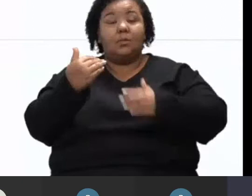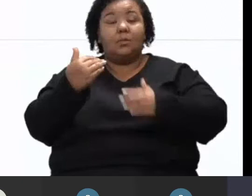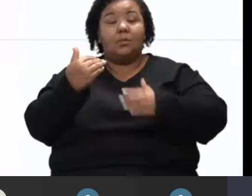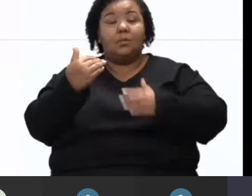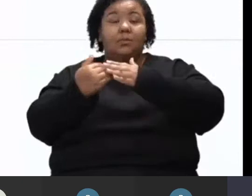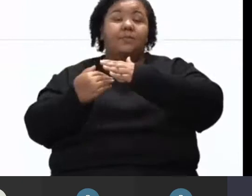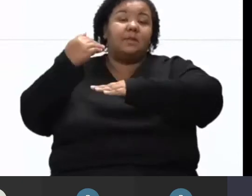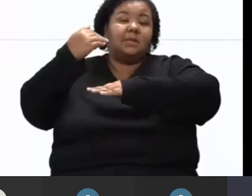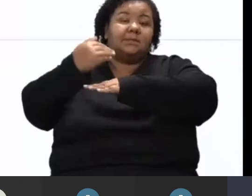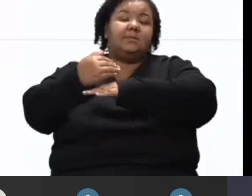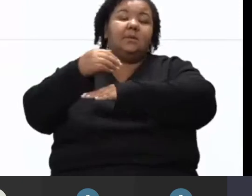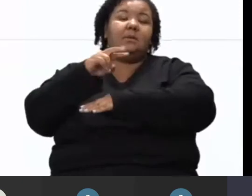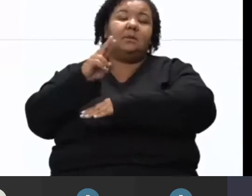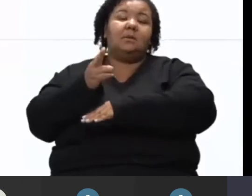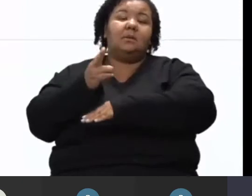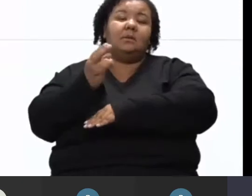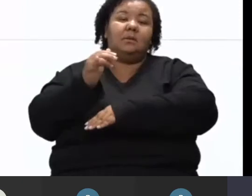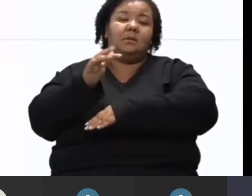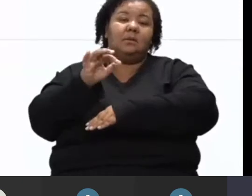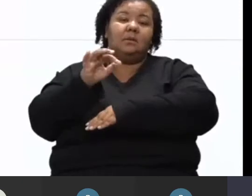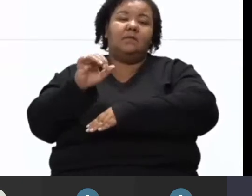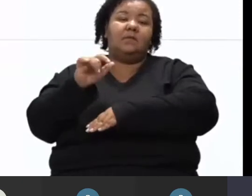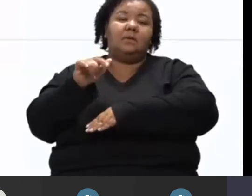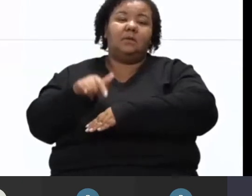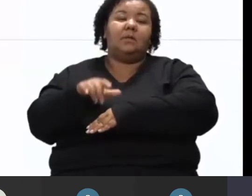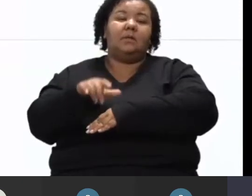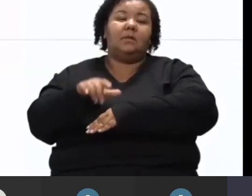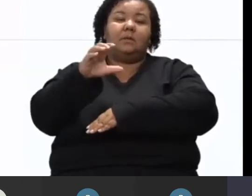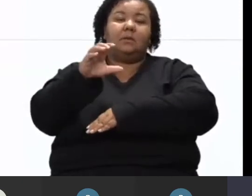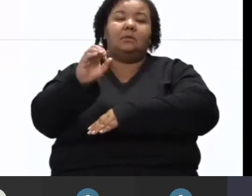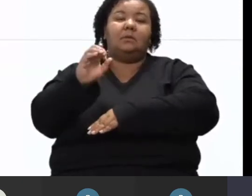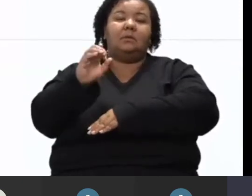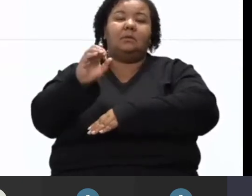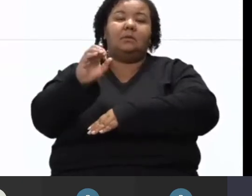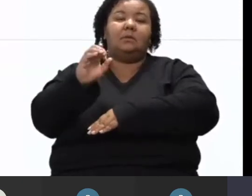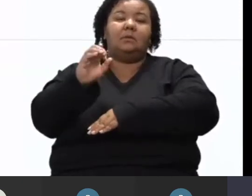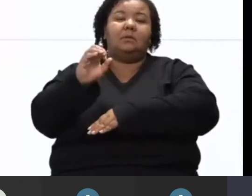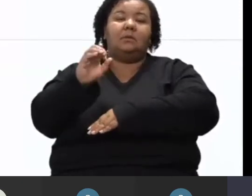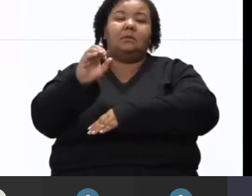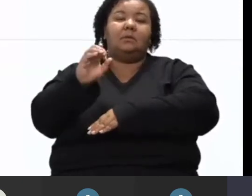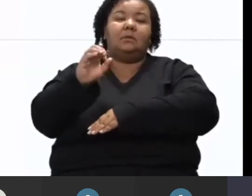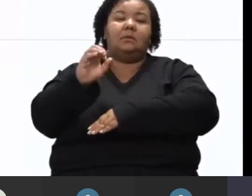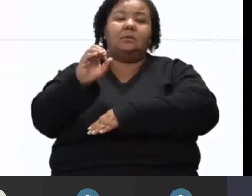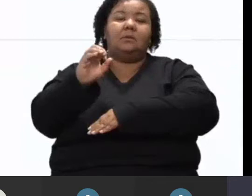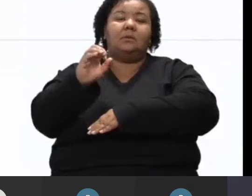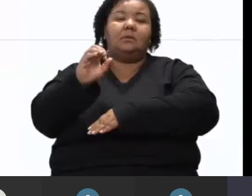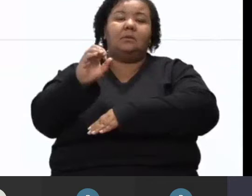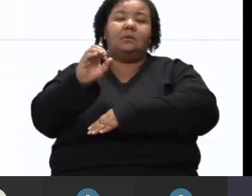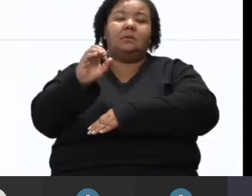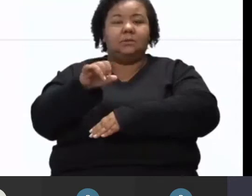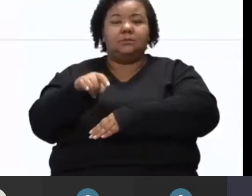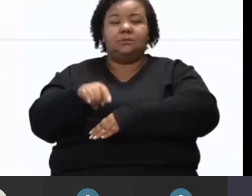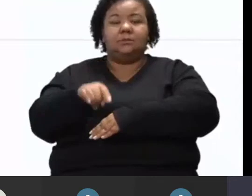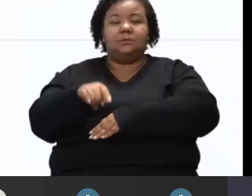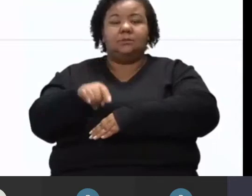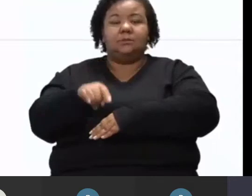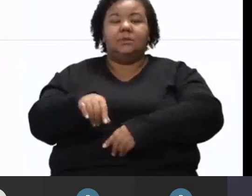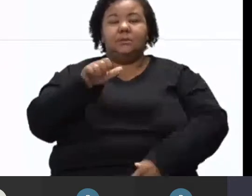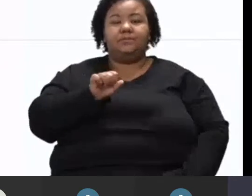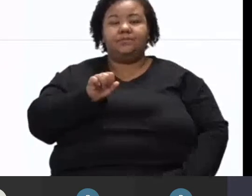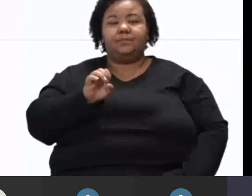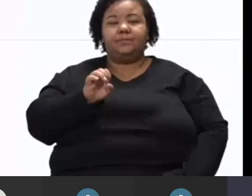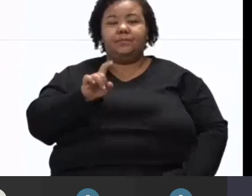nós temos os esporos, que são chamados de conídeos. E aí, então, esses conídeos, eles são os esporos assexuados